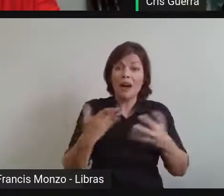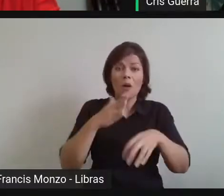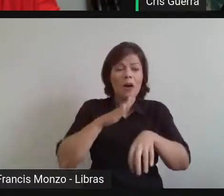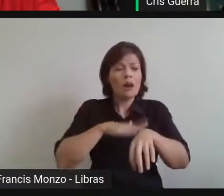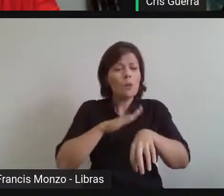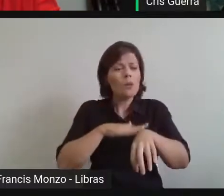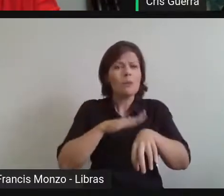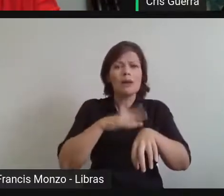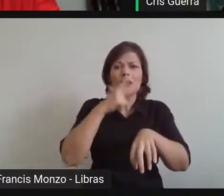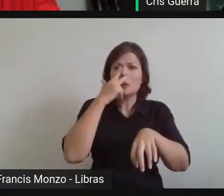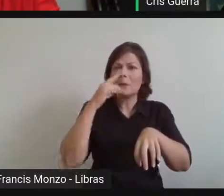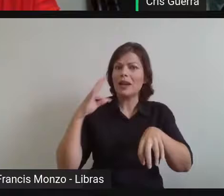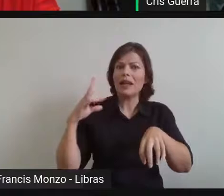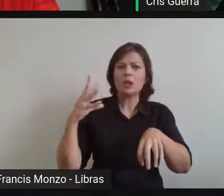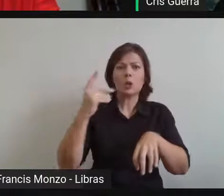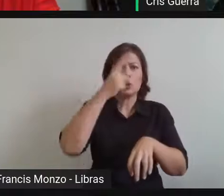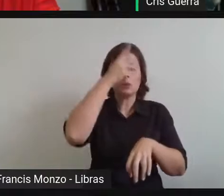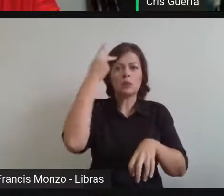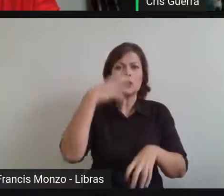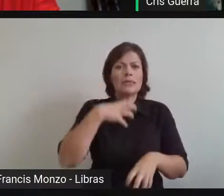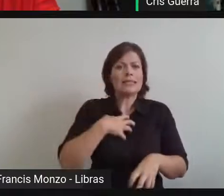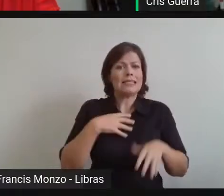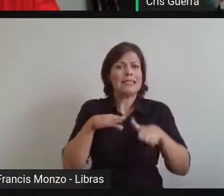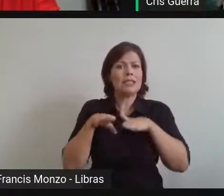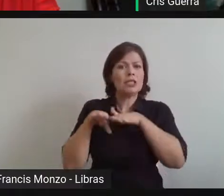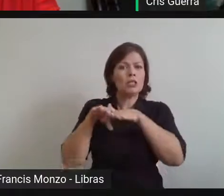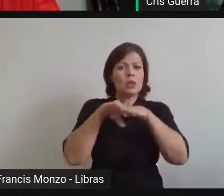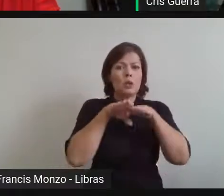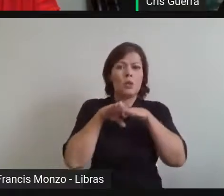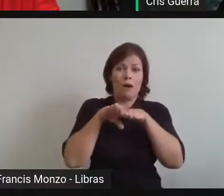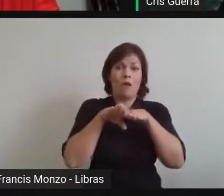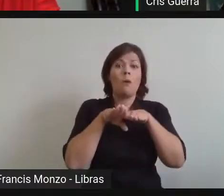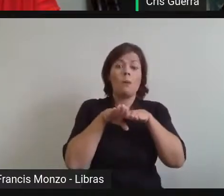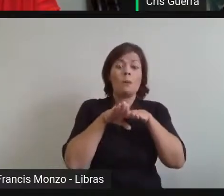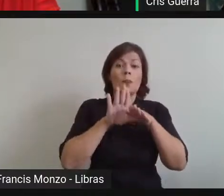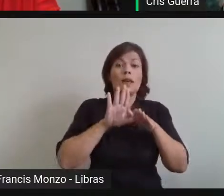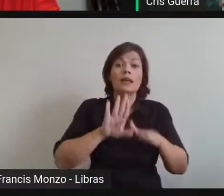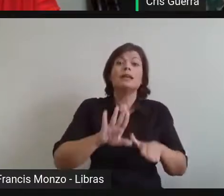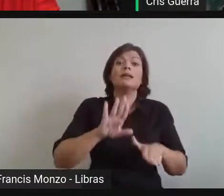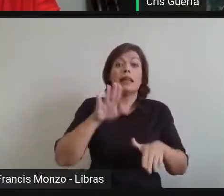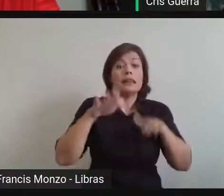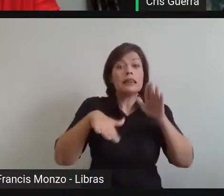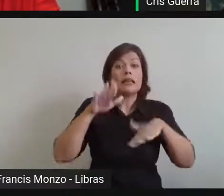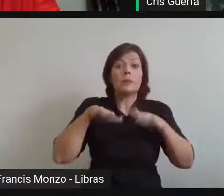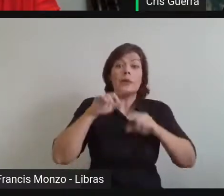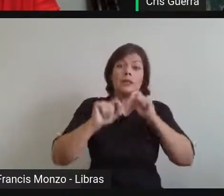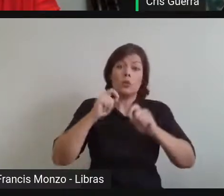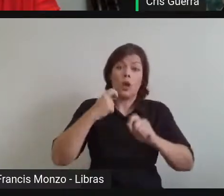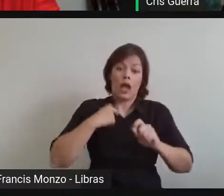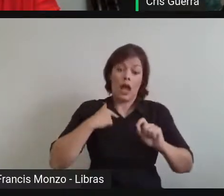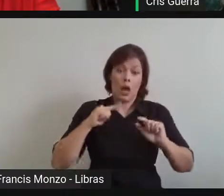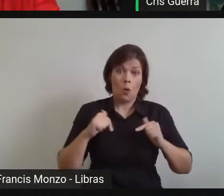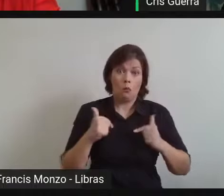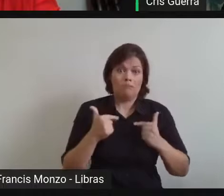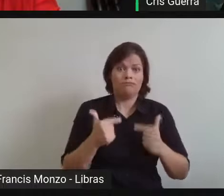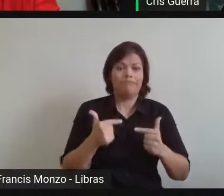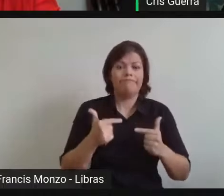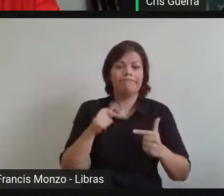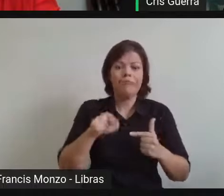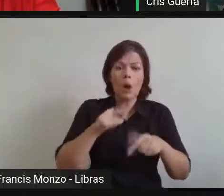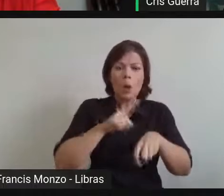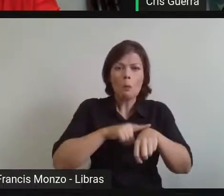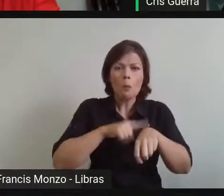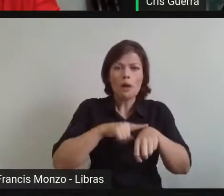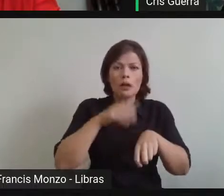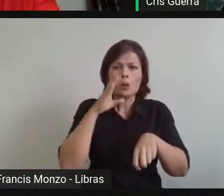se Deus quiser está passando, que também depende de mim que ele passe, depende da minha atitude, né, de eu ser cuidadosa, porque não é